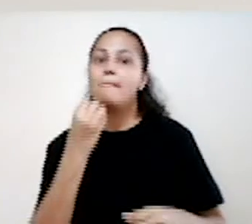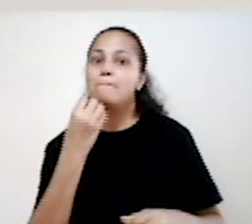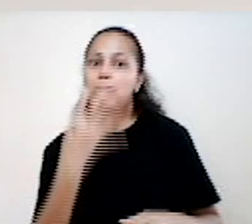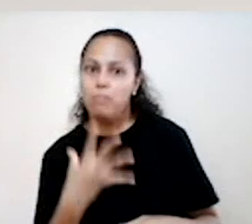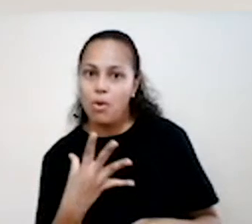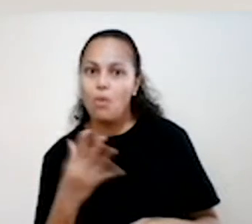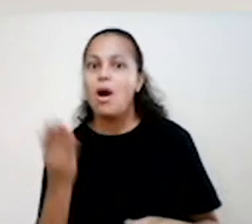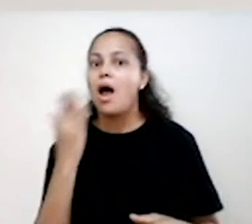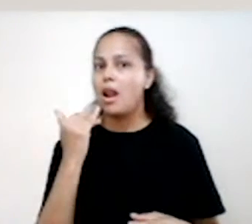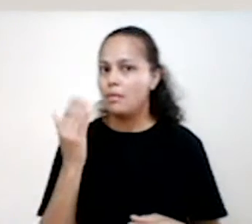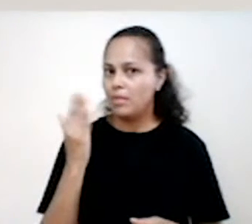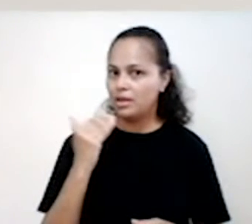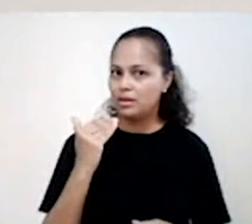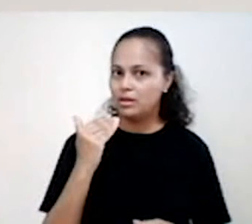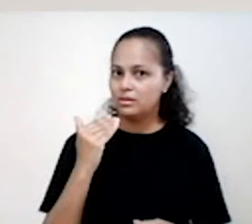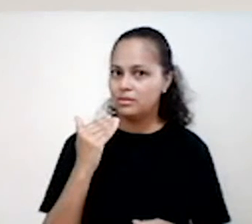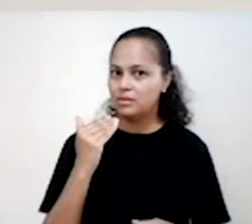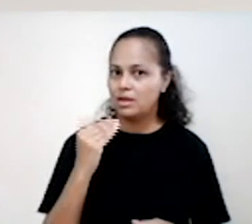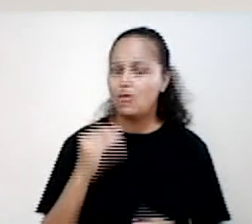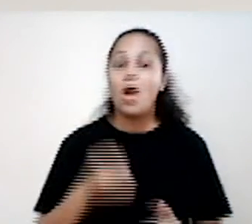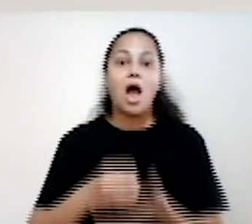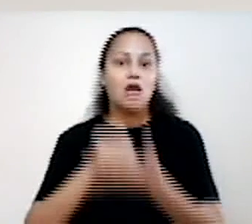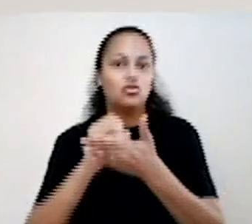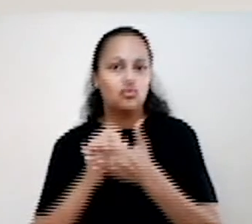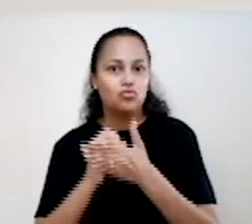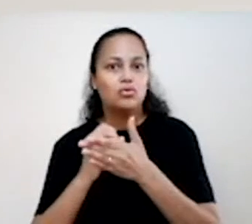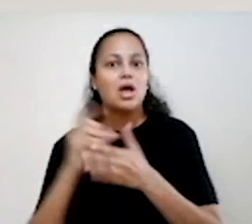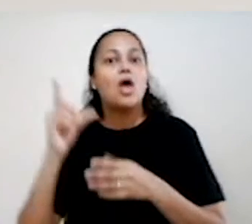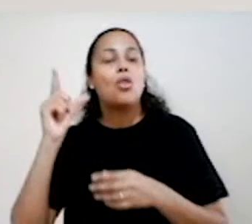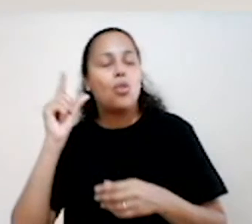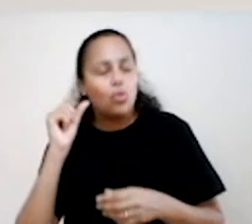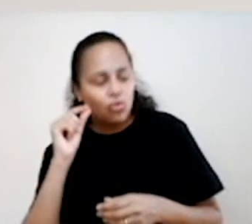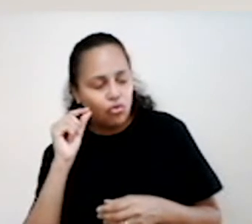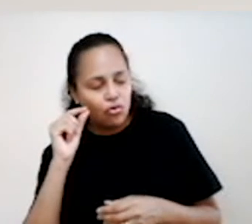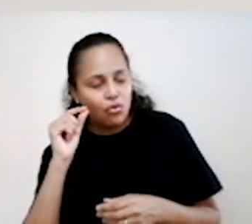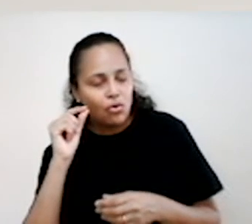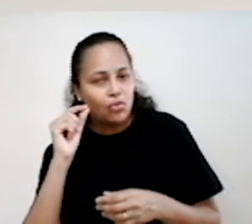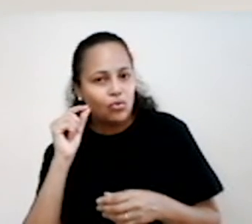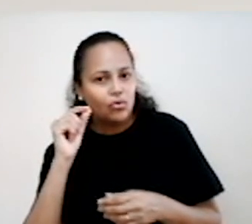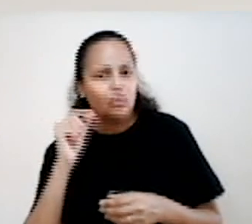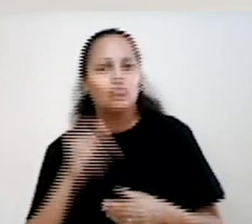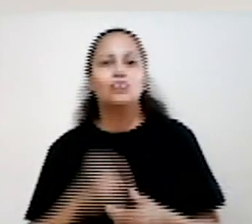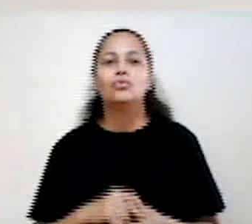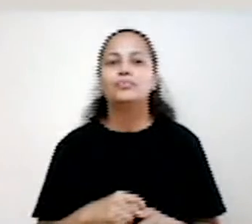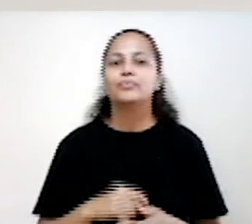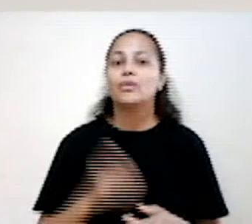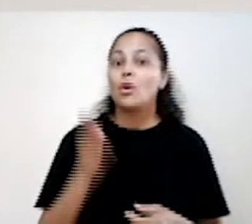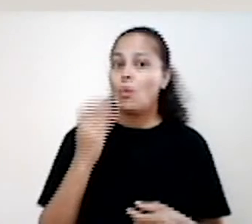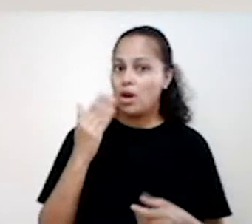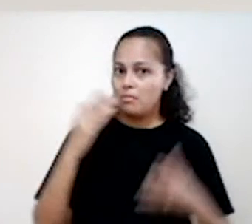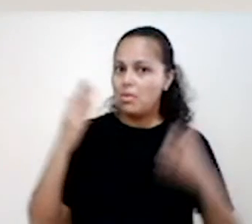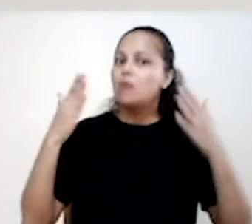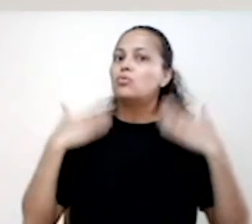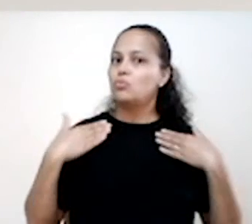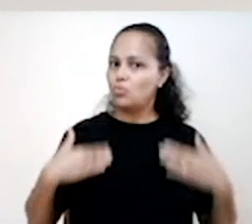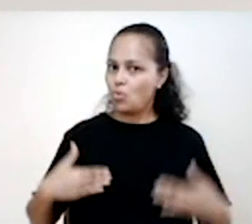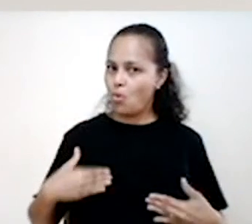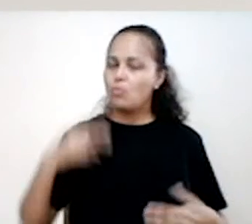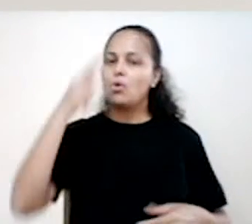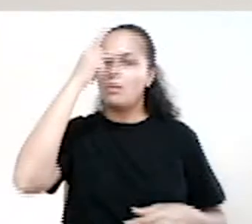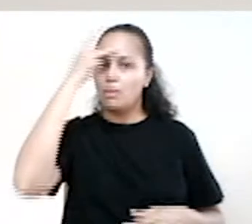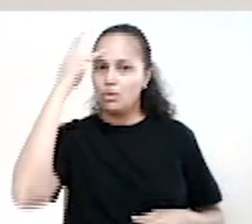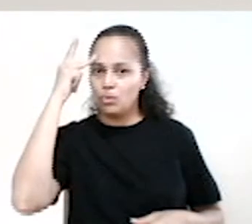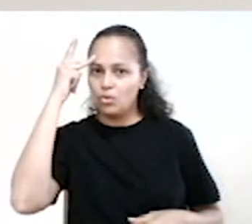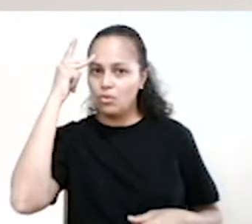alimentação. Isso ajuda, por exemplo, na questão do sono, a questão da nutrição da própria